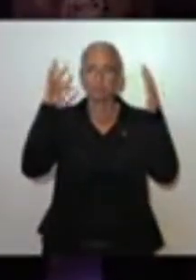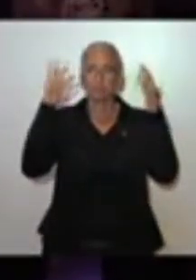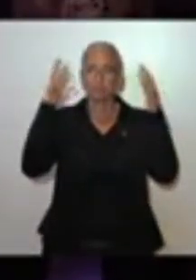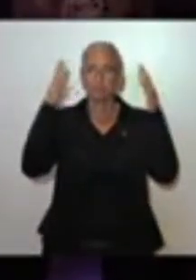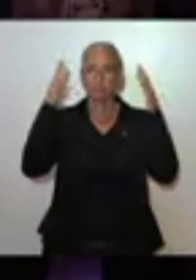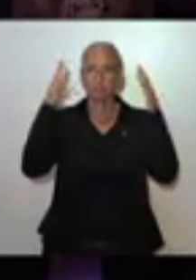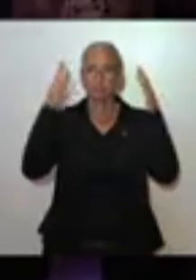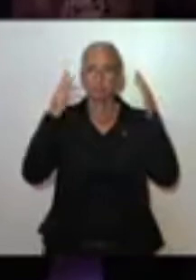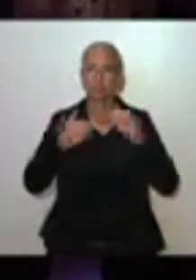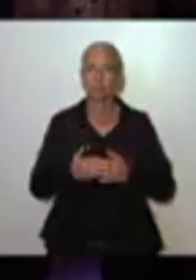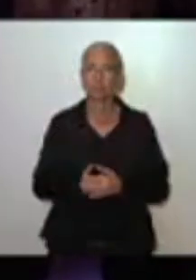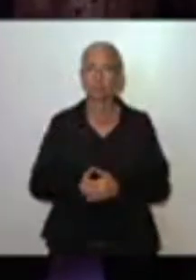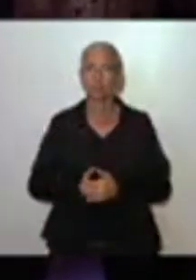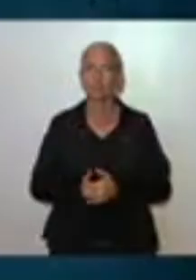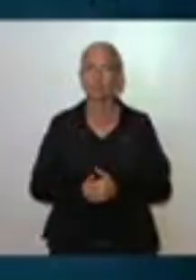vamos à pergunta do Gabriel